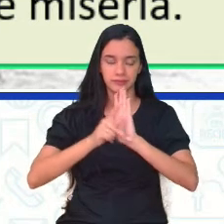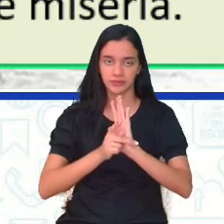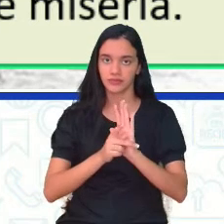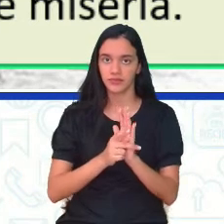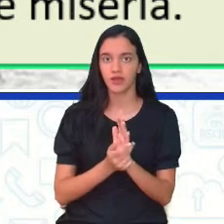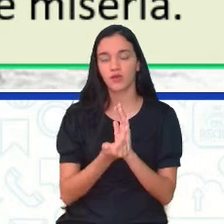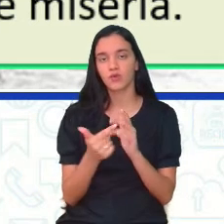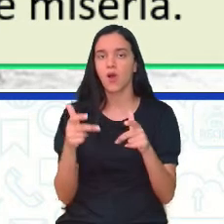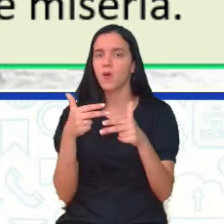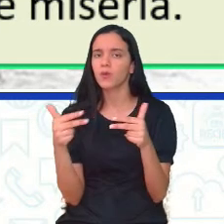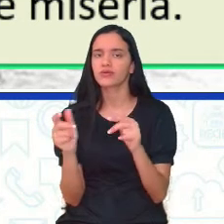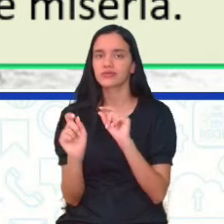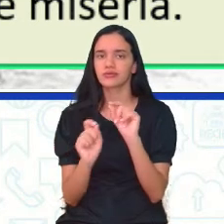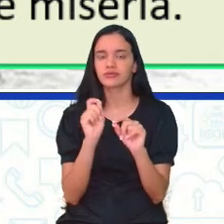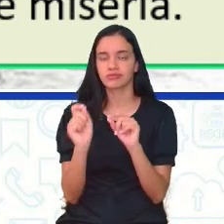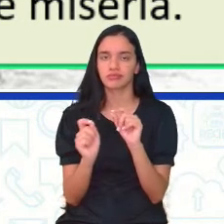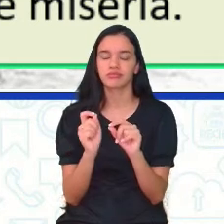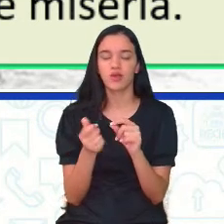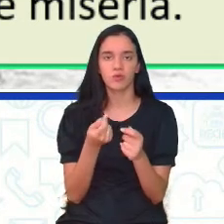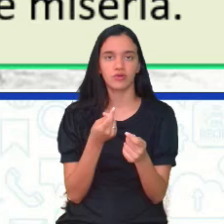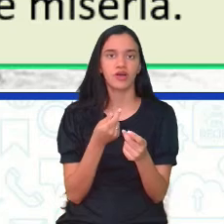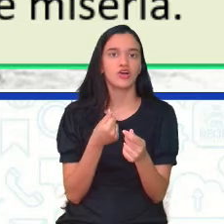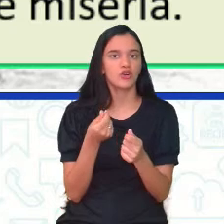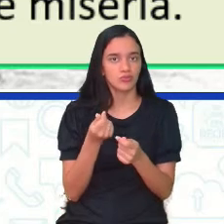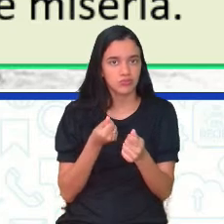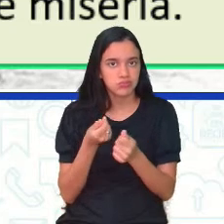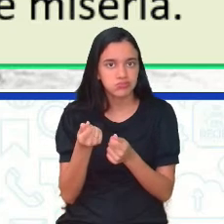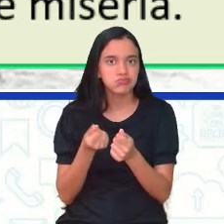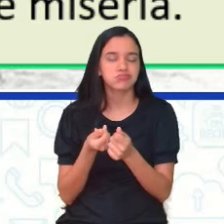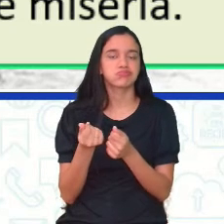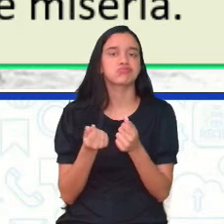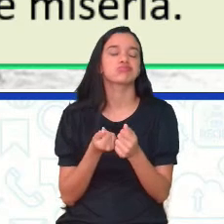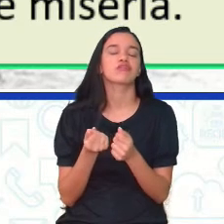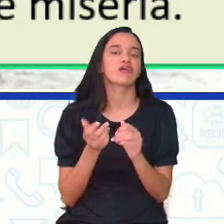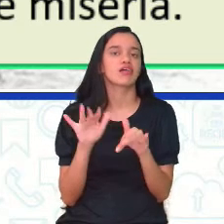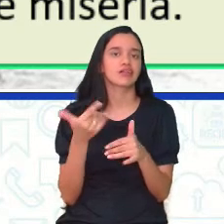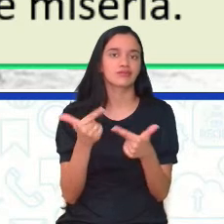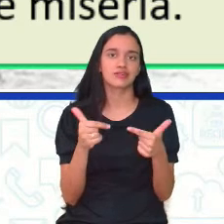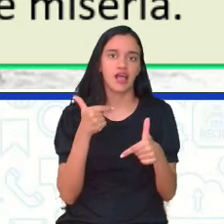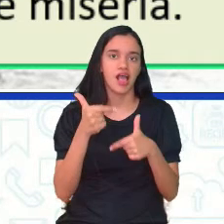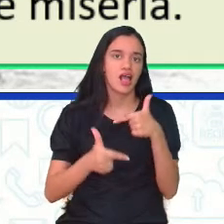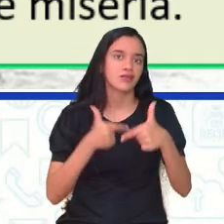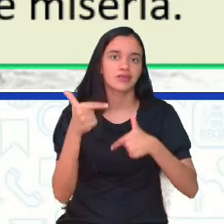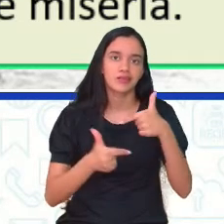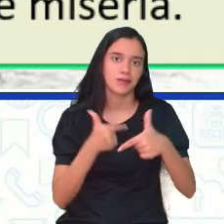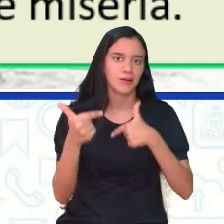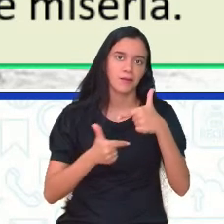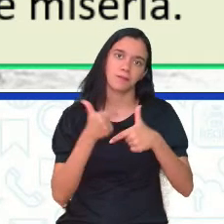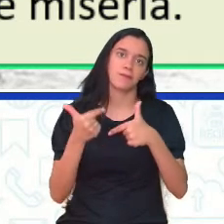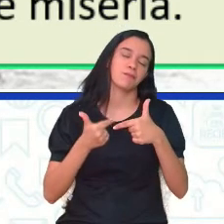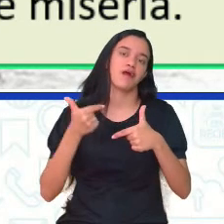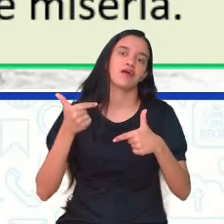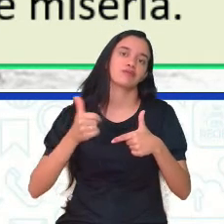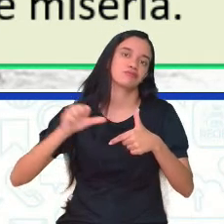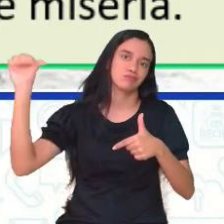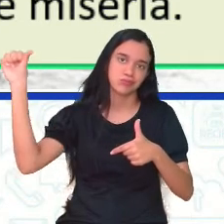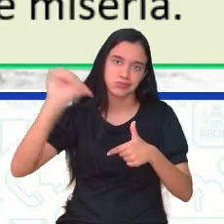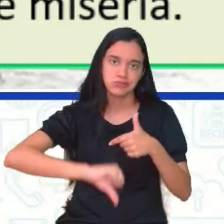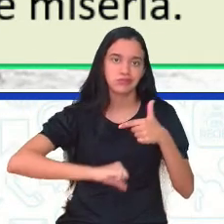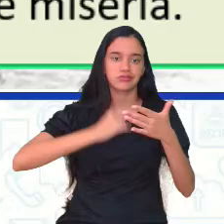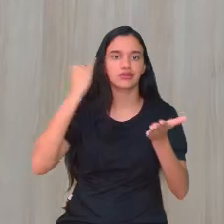outra coisa, né, a questão da crise econômica, a gente já falou, né, alto desemprego, inflação muito alta, né, por tabela,